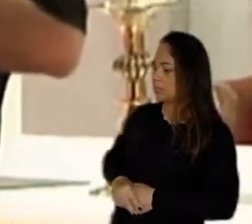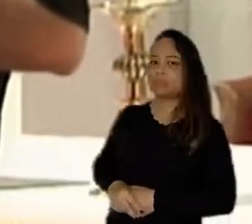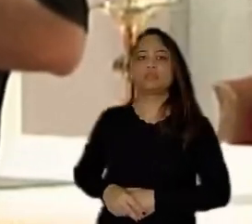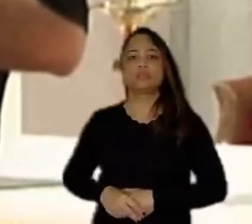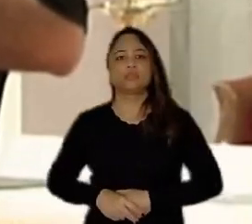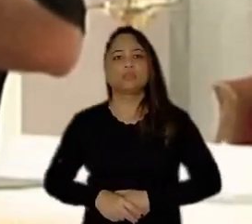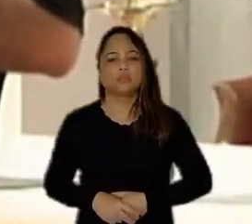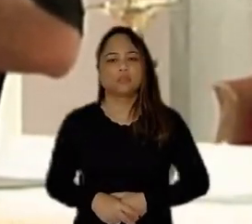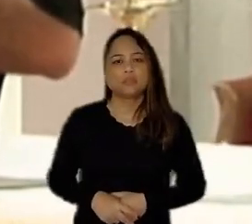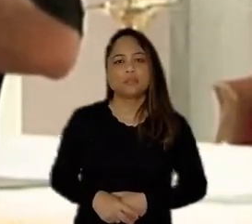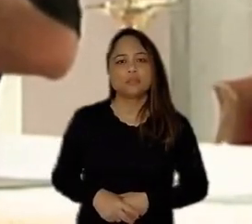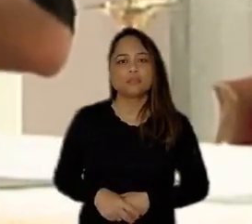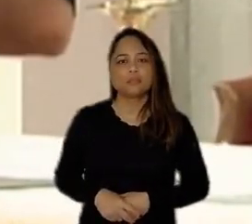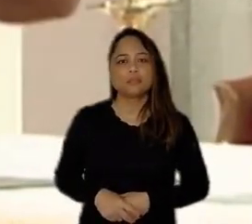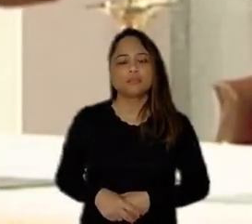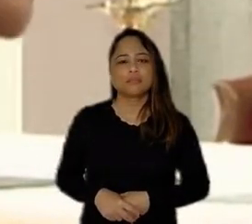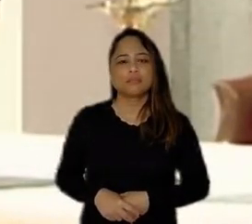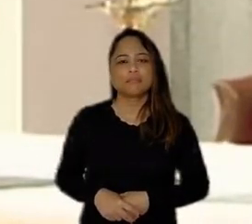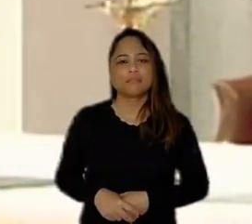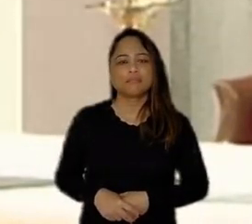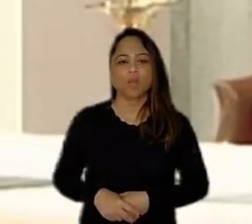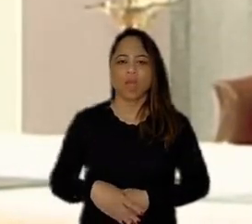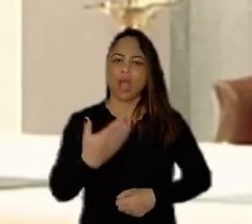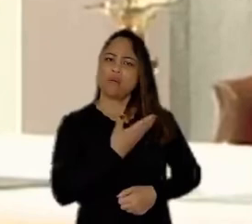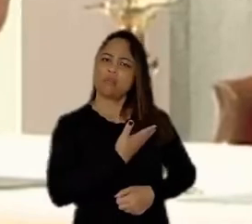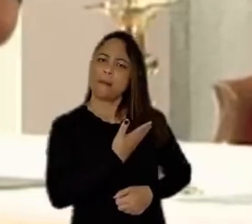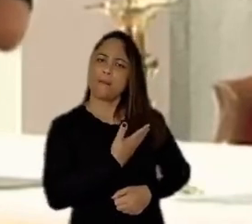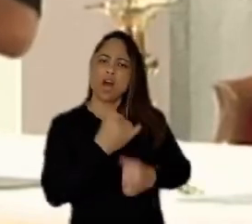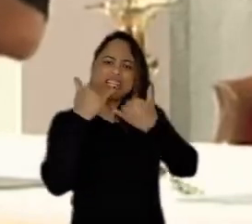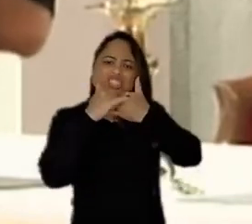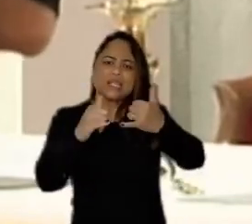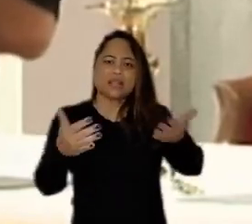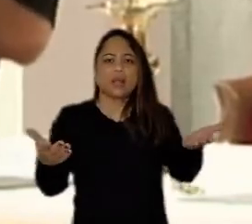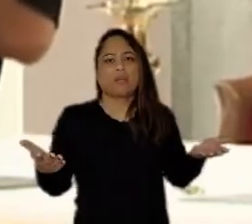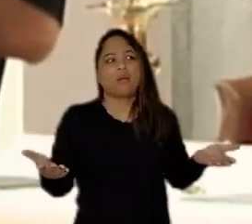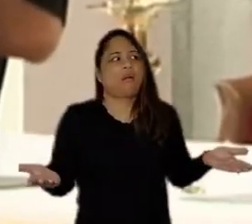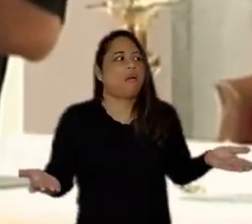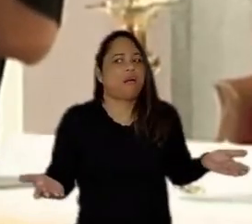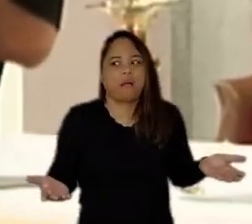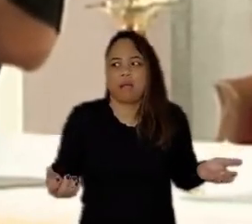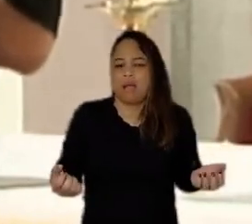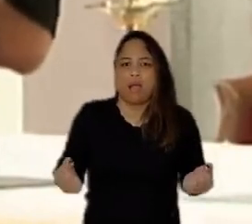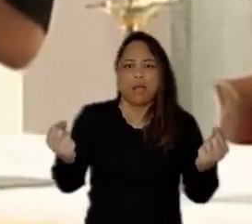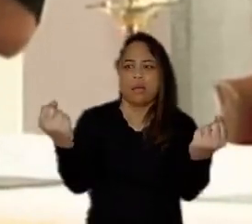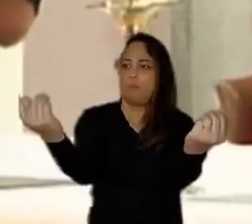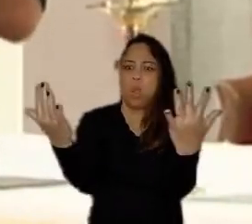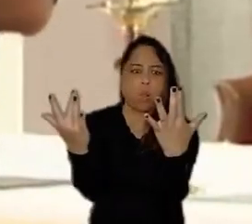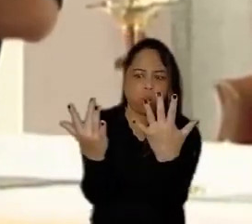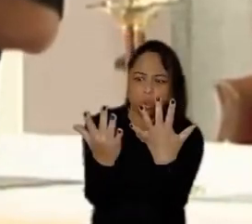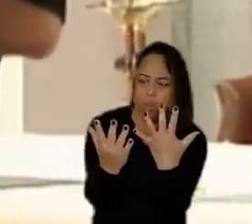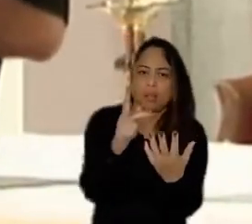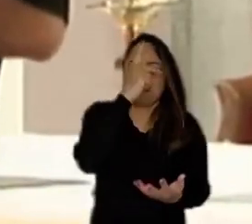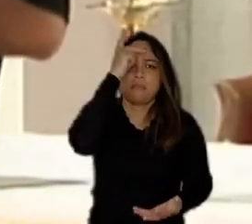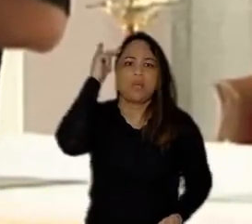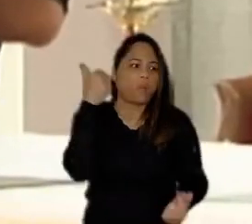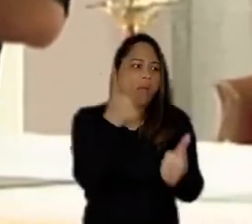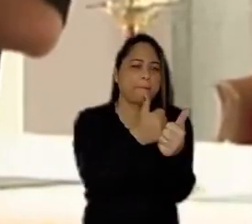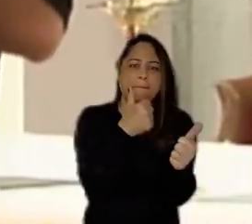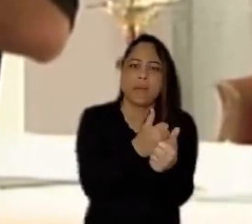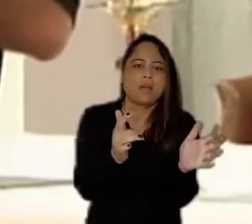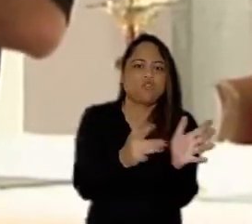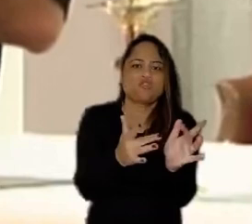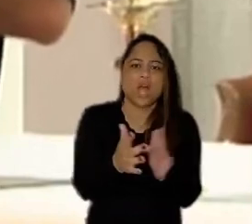Jericó? Os discípulos lhe diziam: veja, a multidão te comprime e